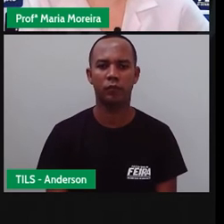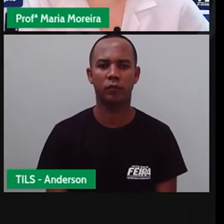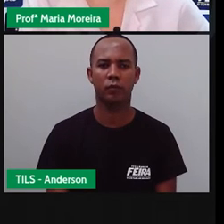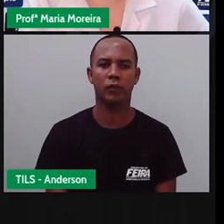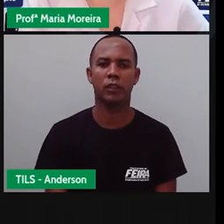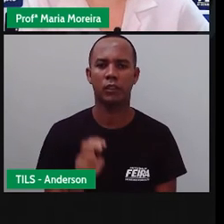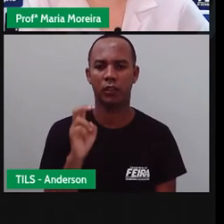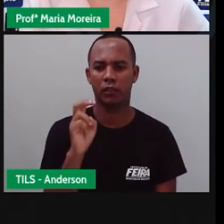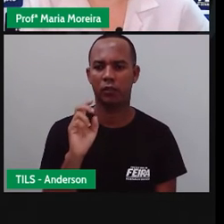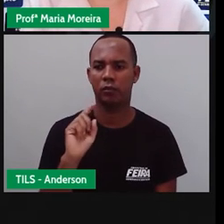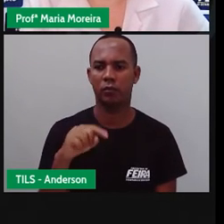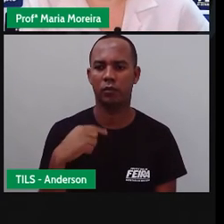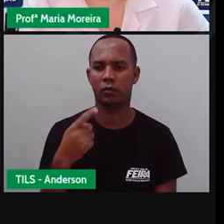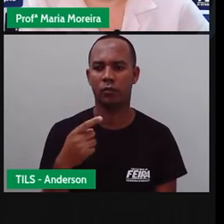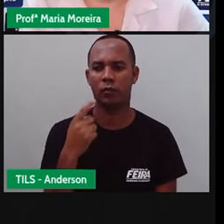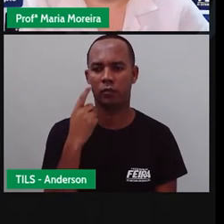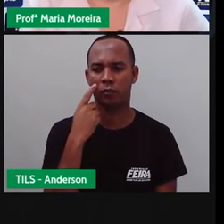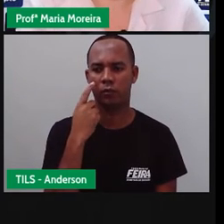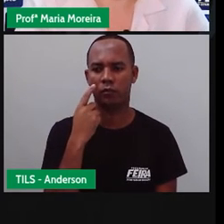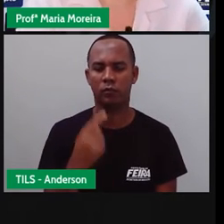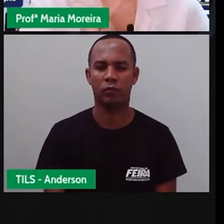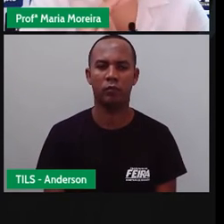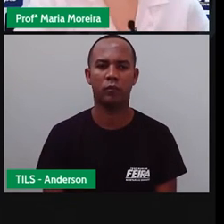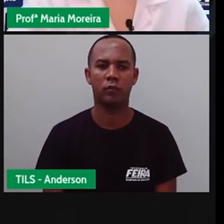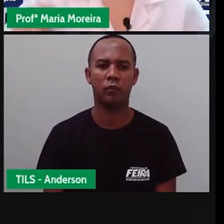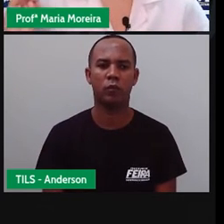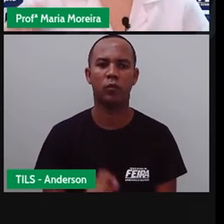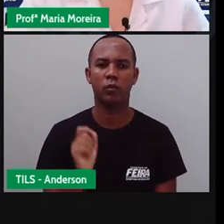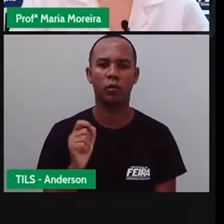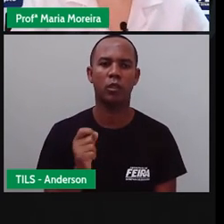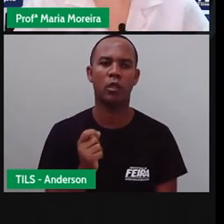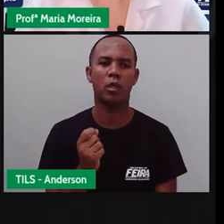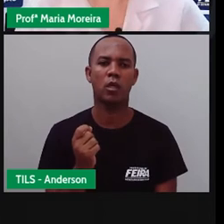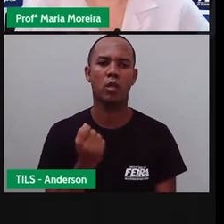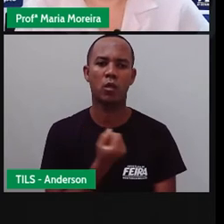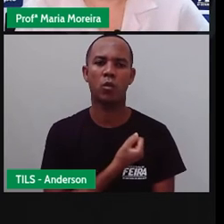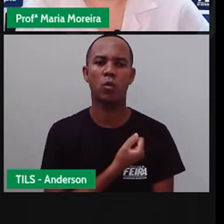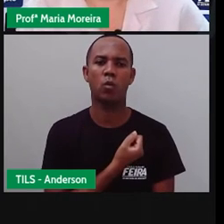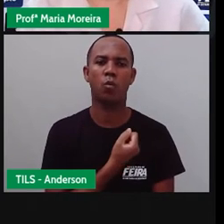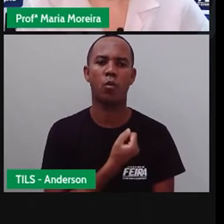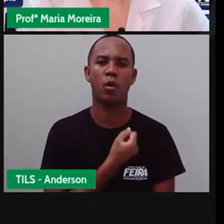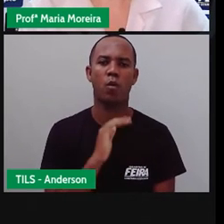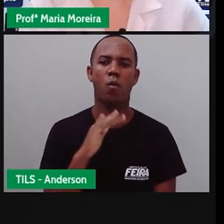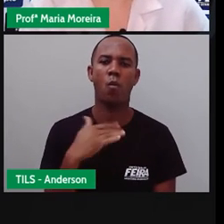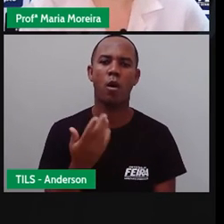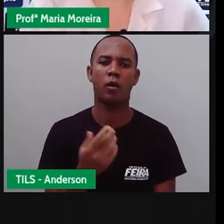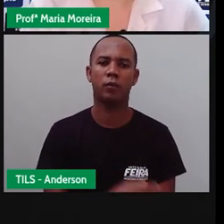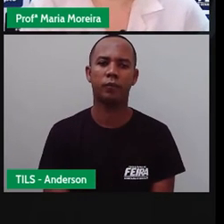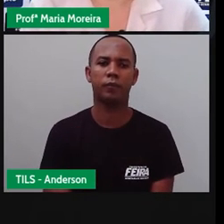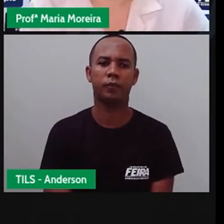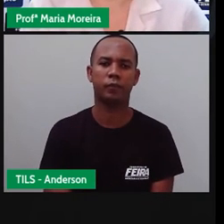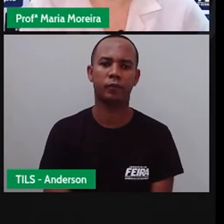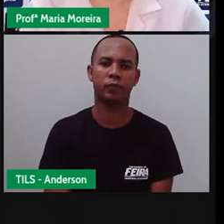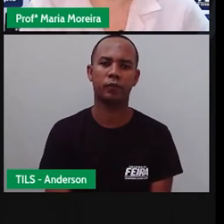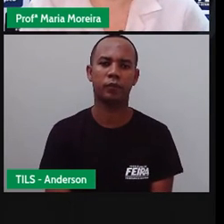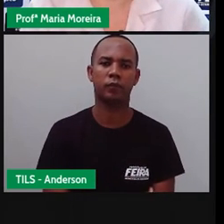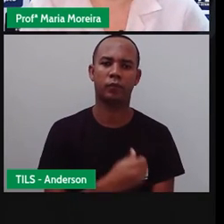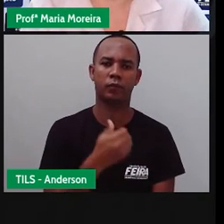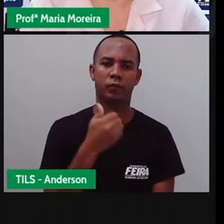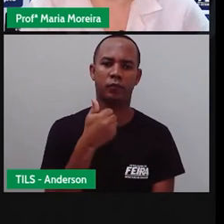e depois eu tenho 15 na casa da unidade que forma o que os 45 Kids aí aí eu venho para